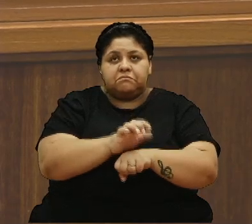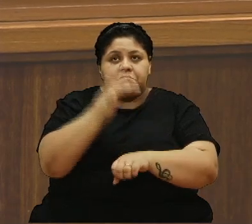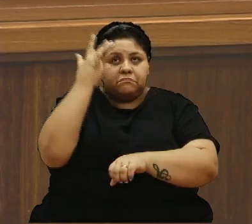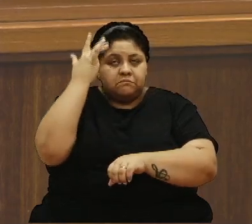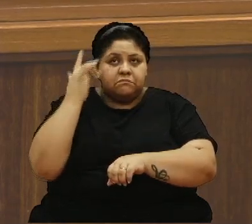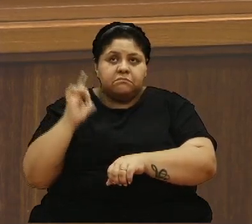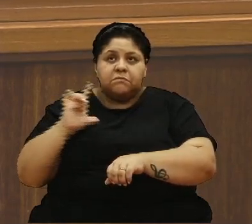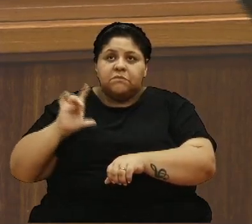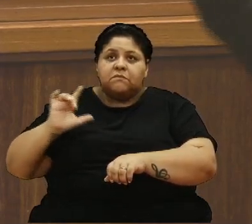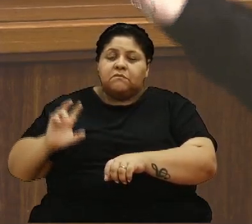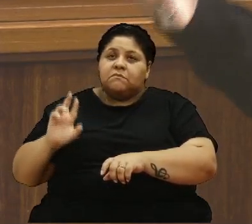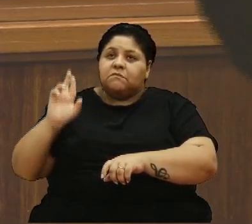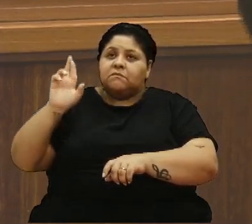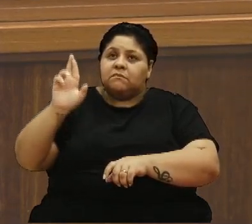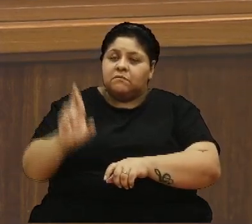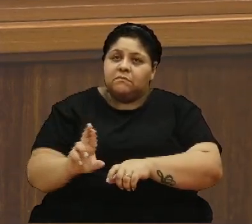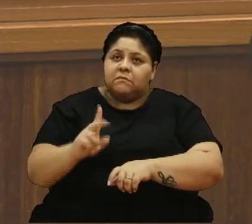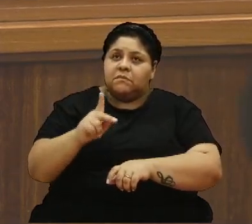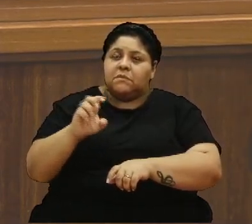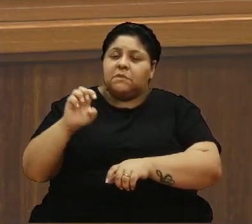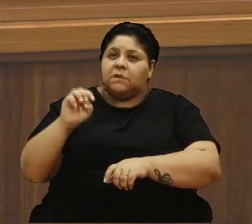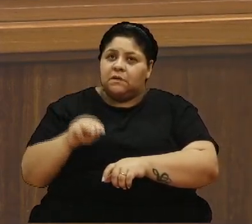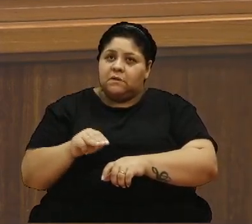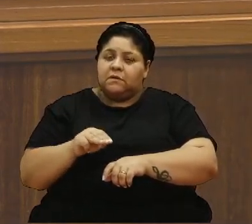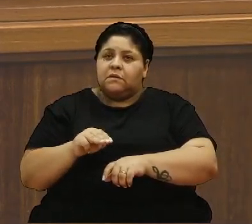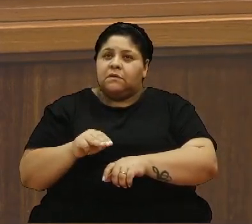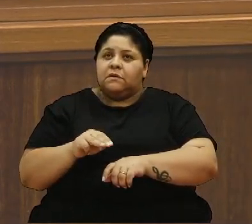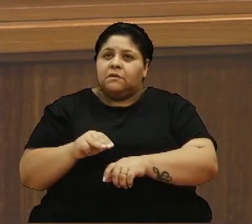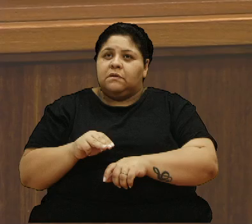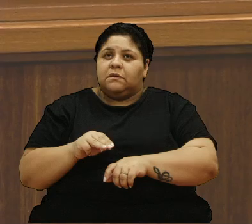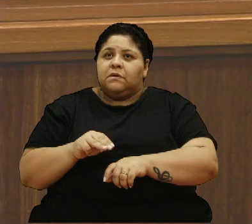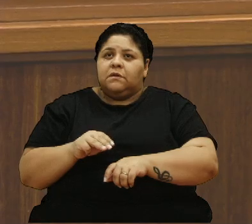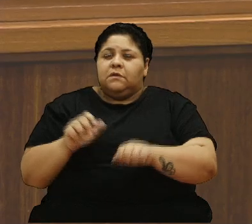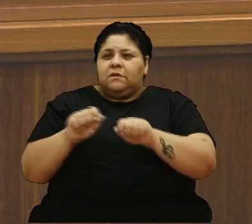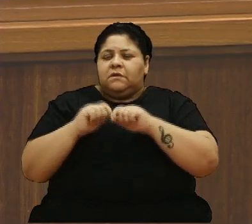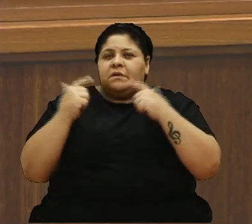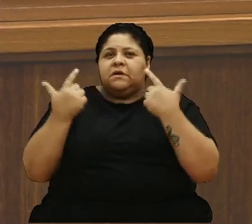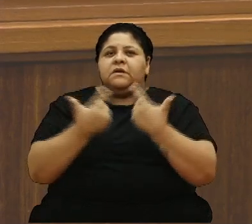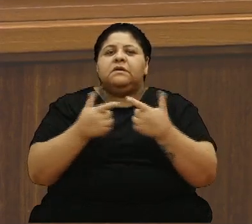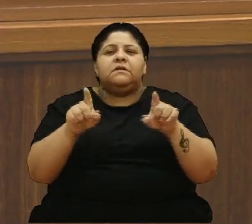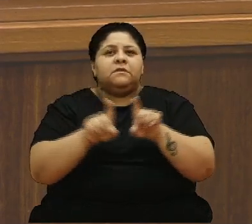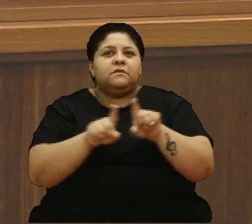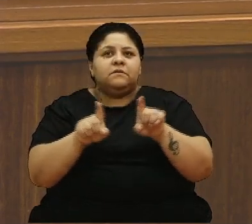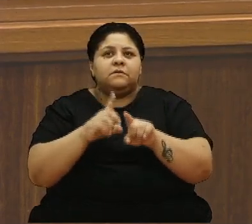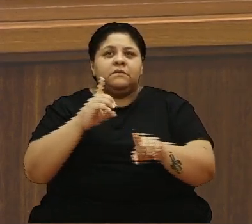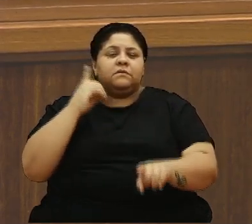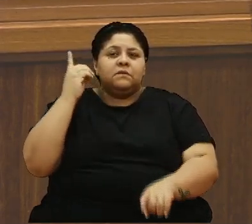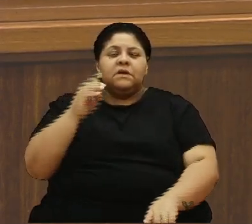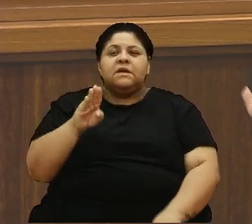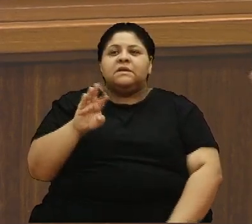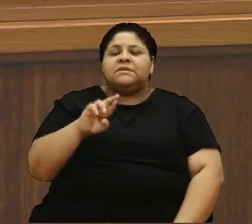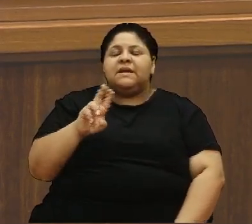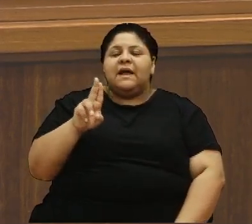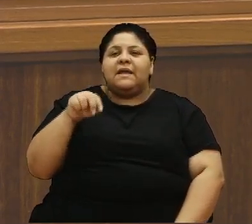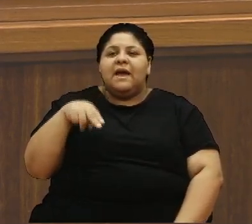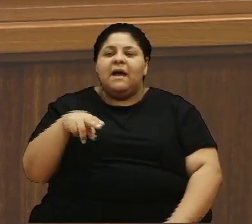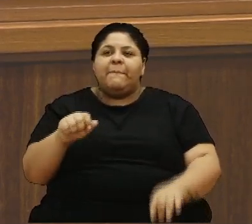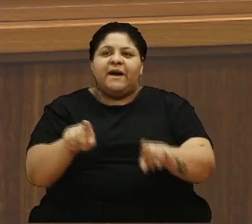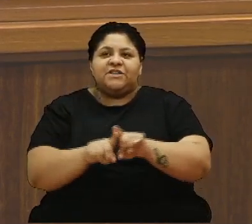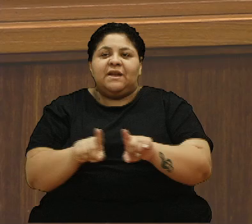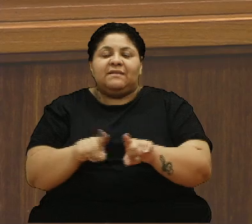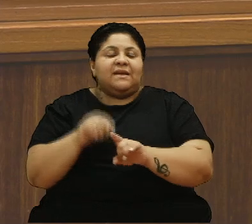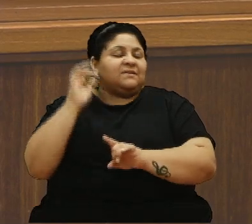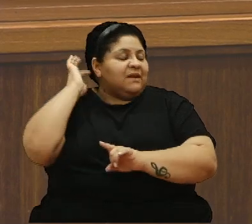uma representação da PEN na Assembleia, com a deputada Bruna Rodrigues, que é a coordenadora da PEN. Talvez